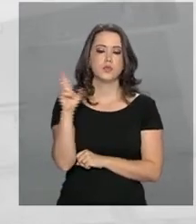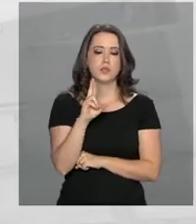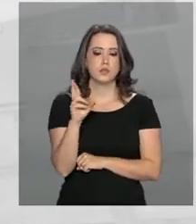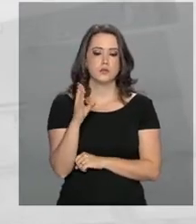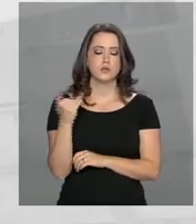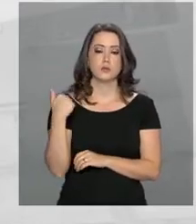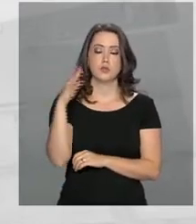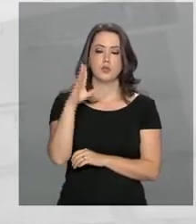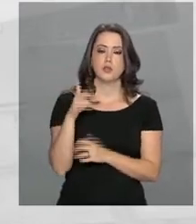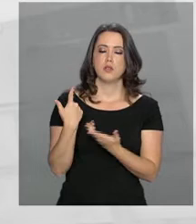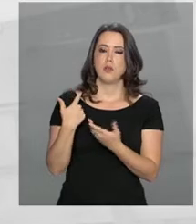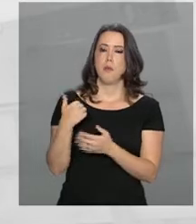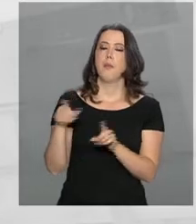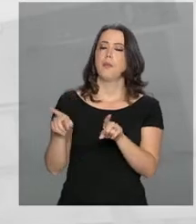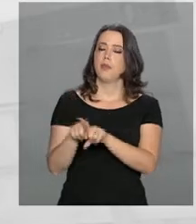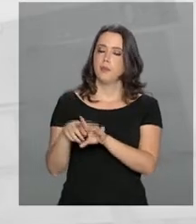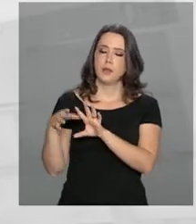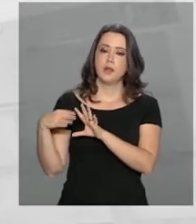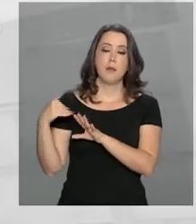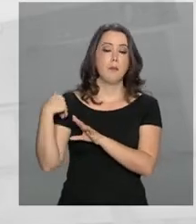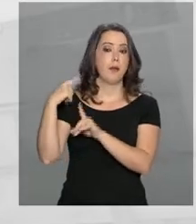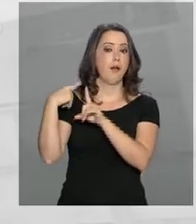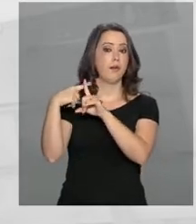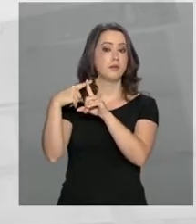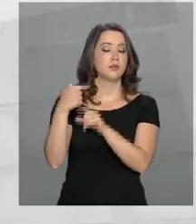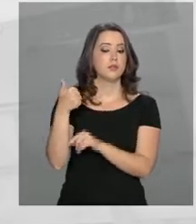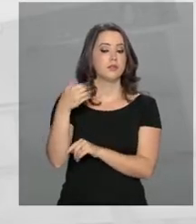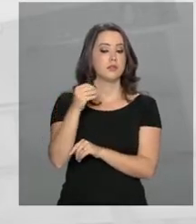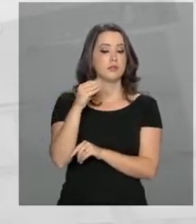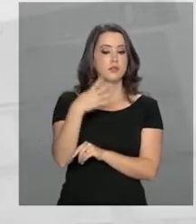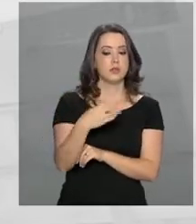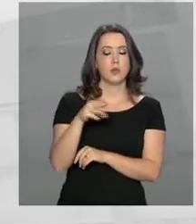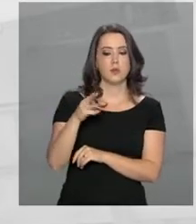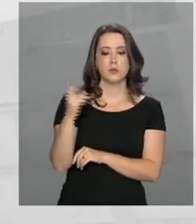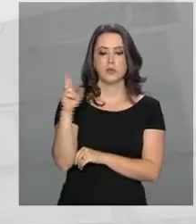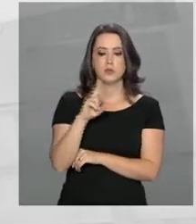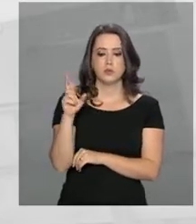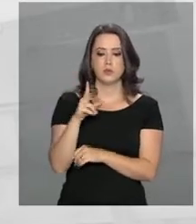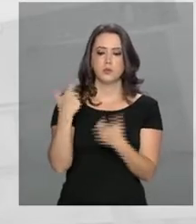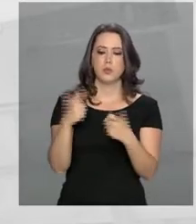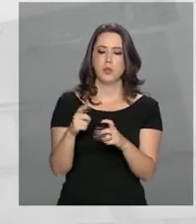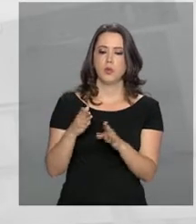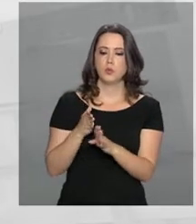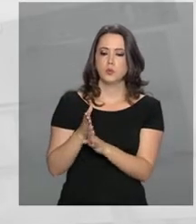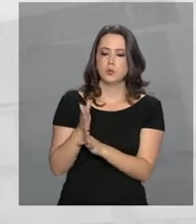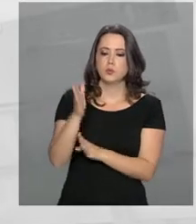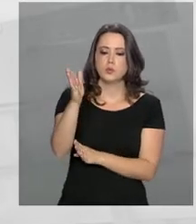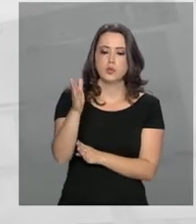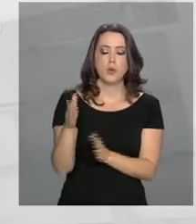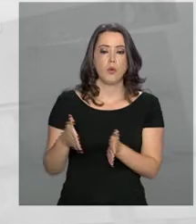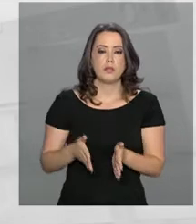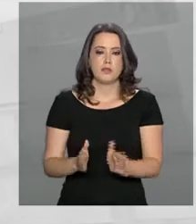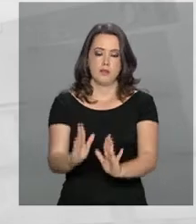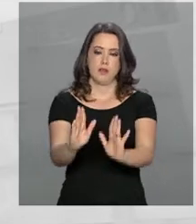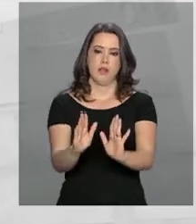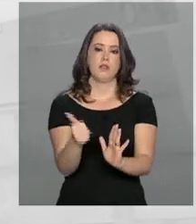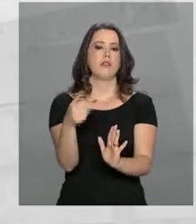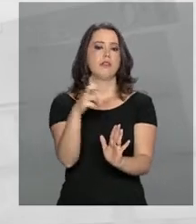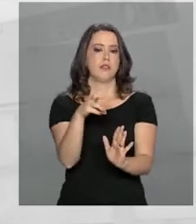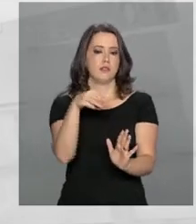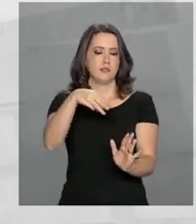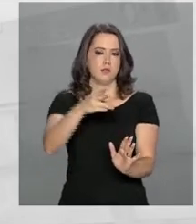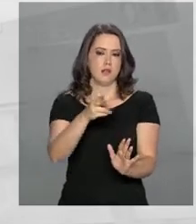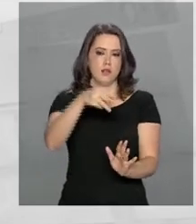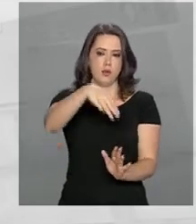R$ 302,5 milhões, além de R$ 104 milhões que serão destinados para a construção da via perimetral leste, que terá 15